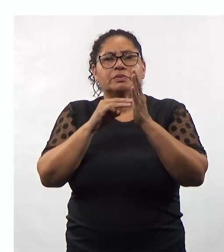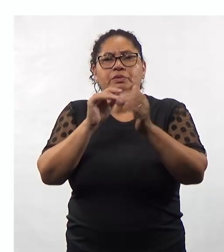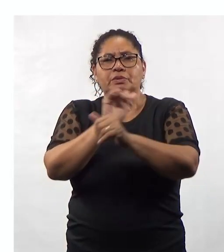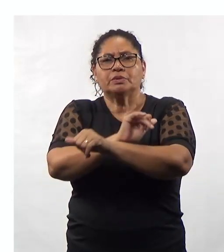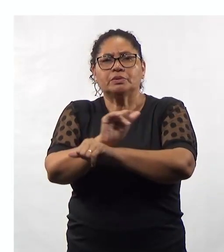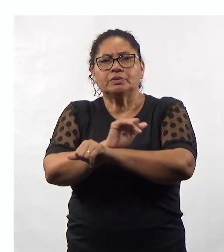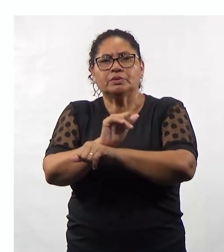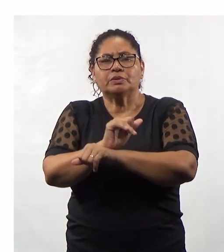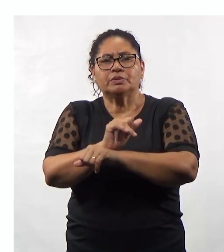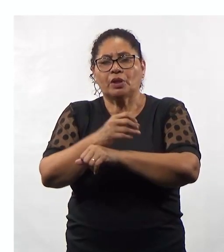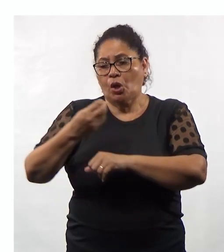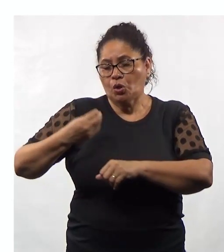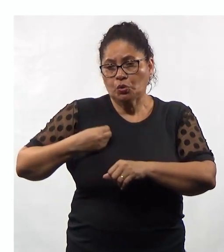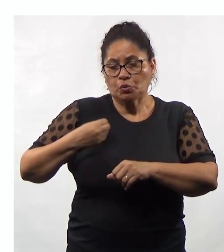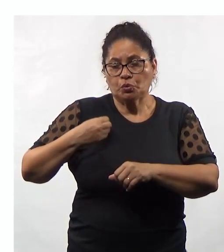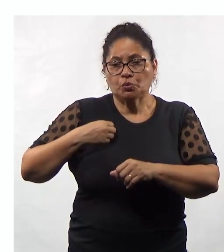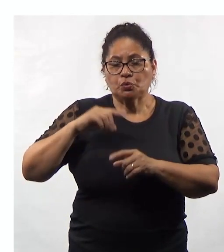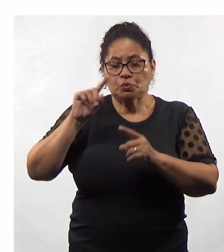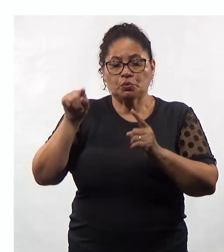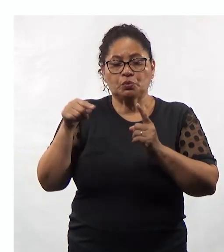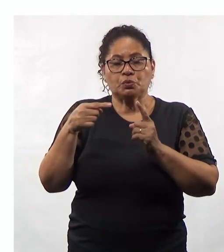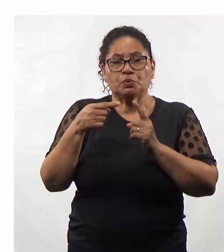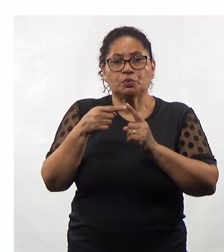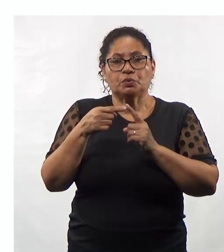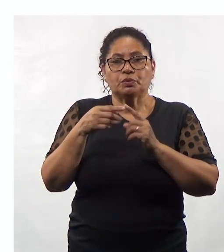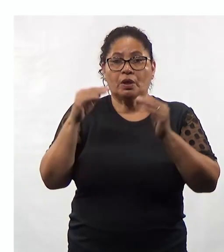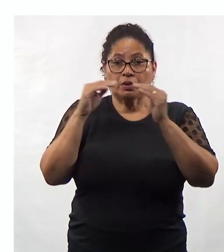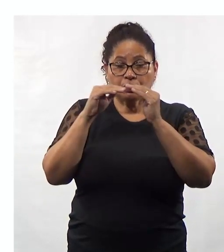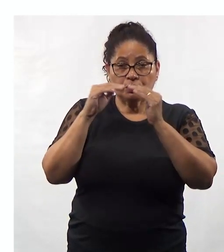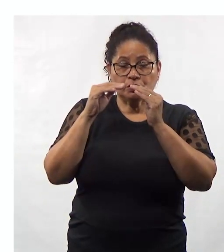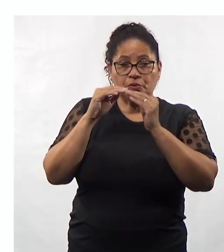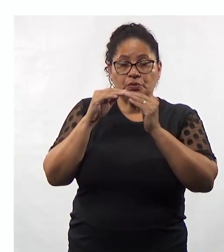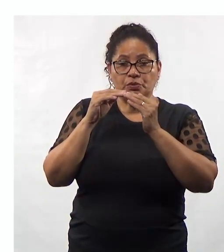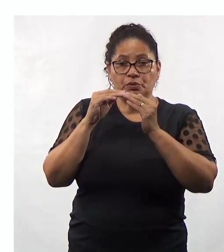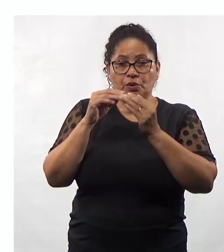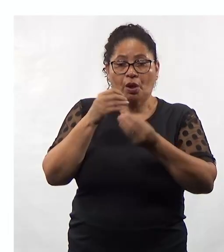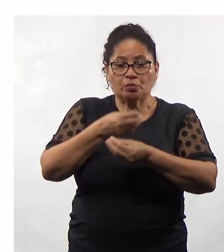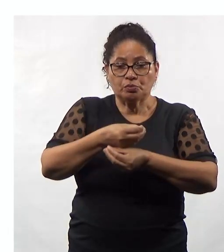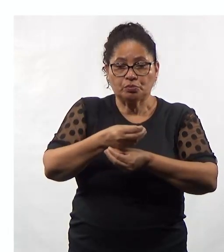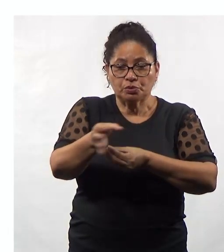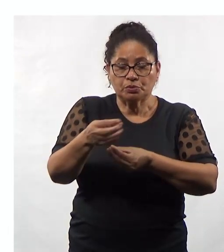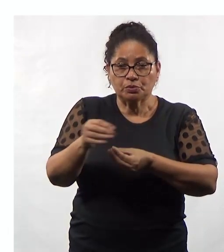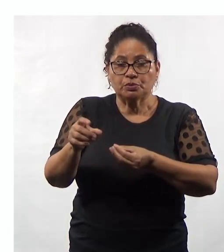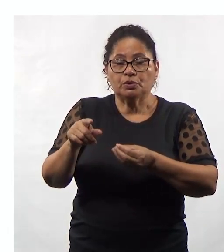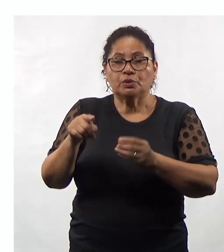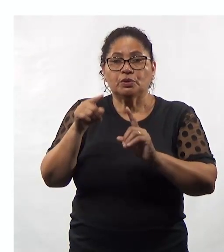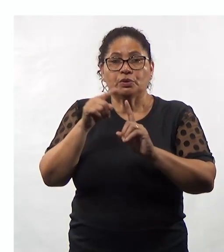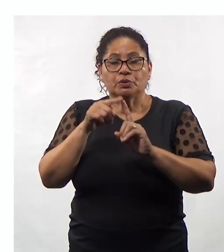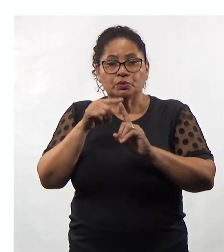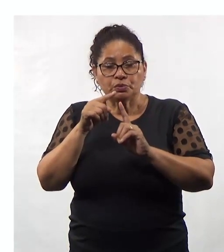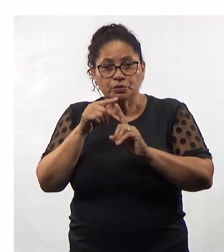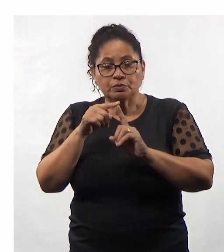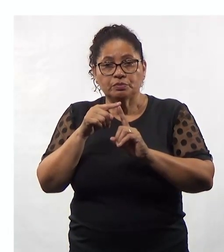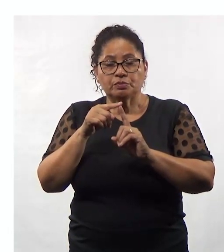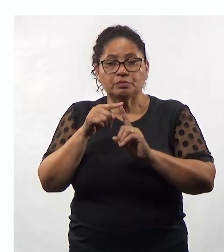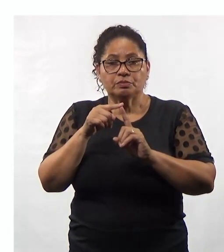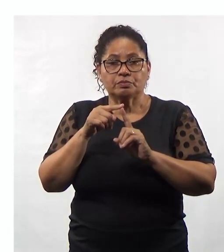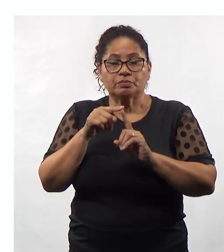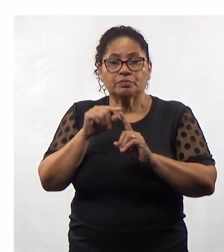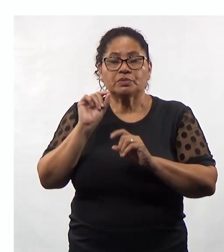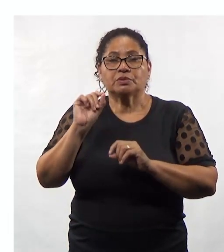estratégicas? Pontua a iniciativa de acordo com a provável contribuição para a meta. Aquele tipo que